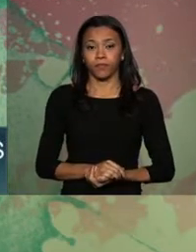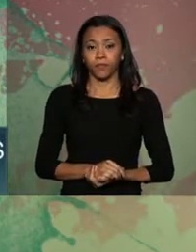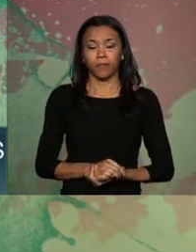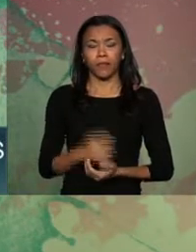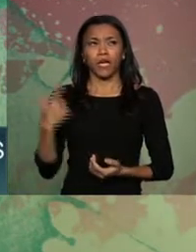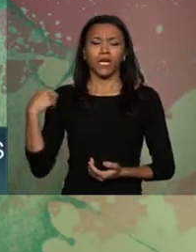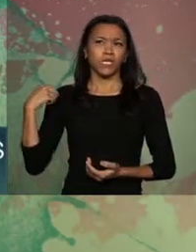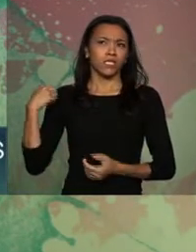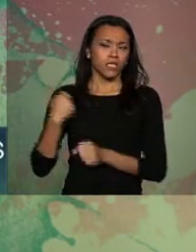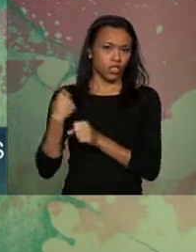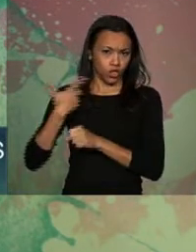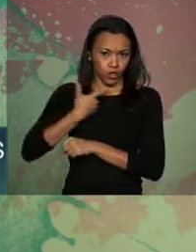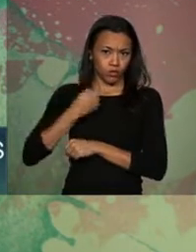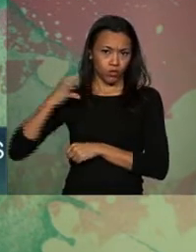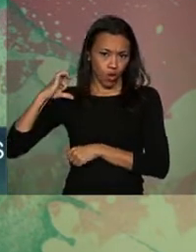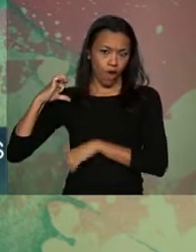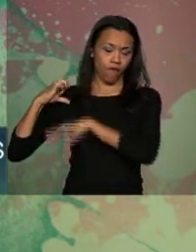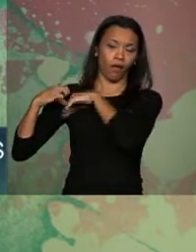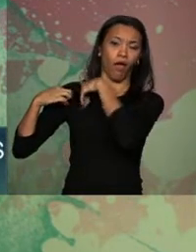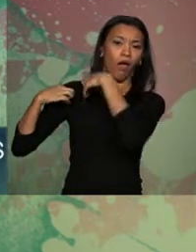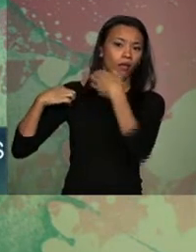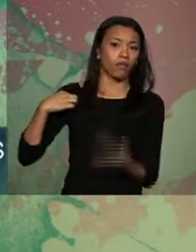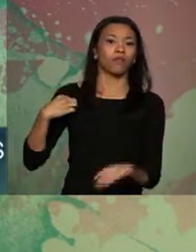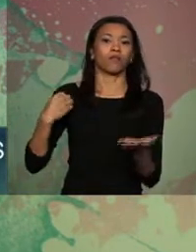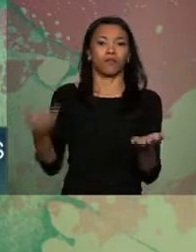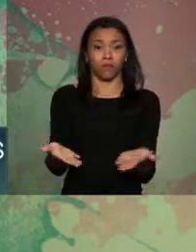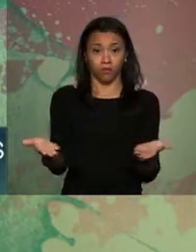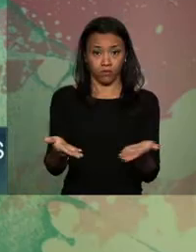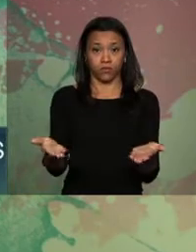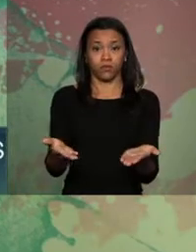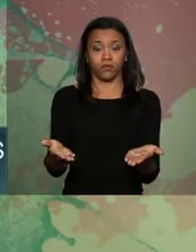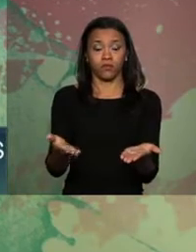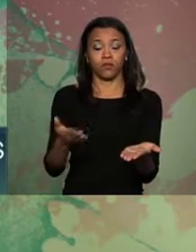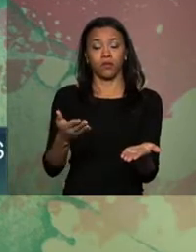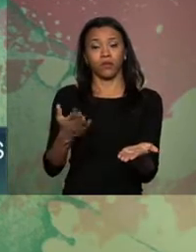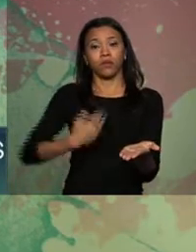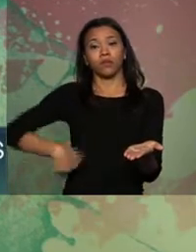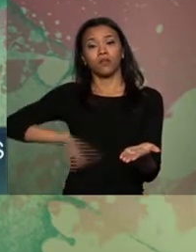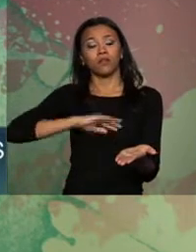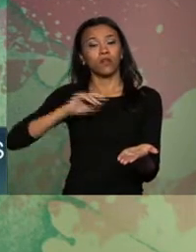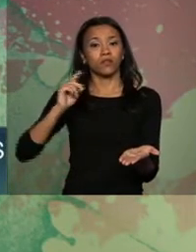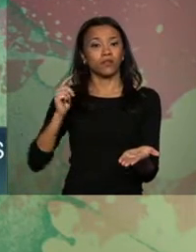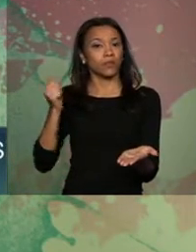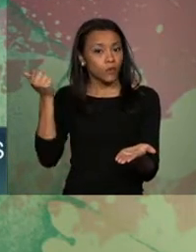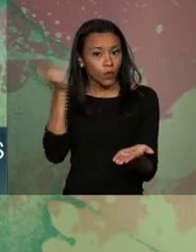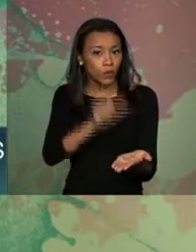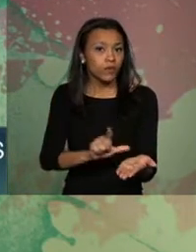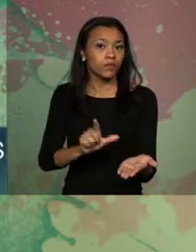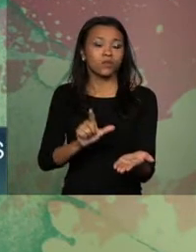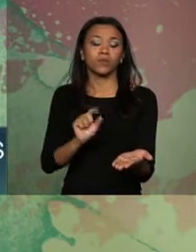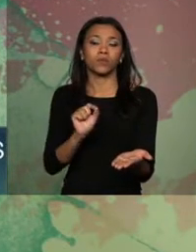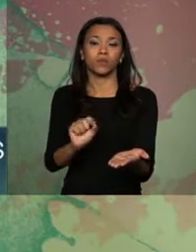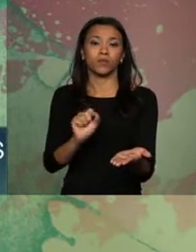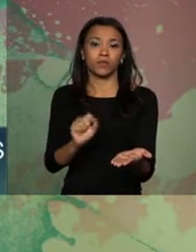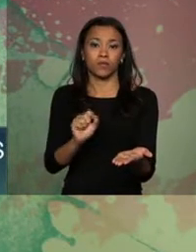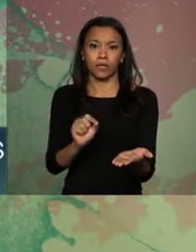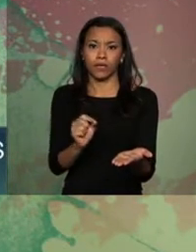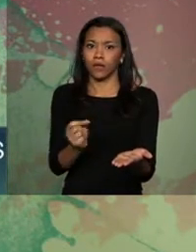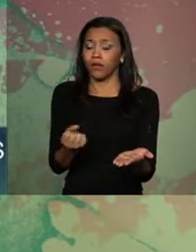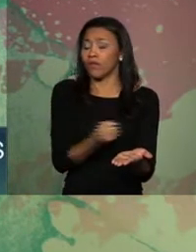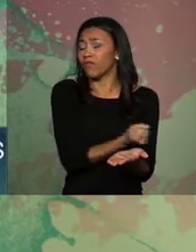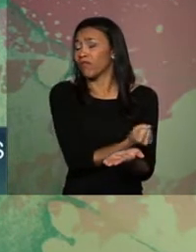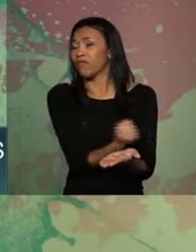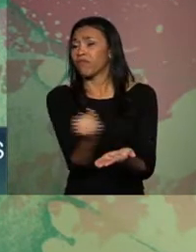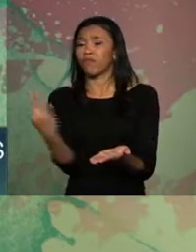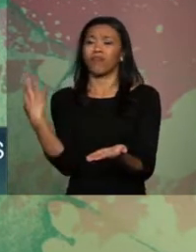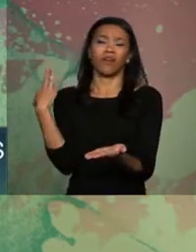De lá para cá, nós chegamos a que milhões e milhões de